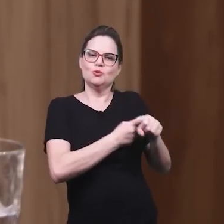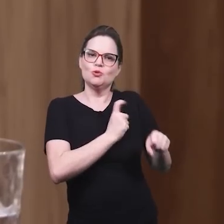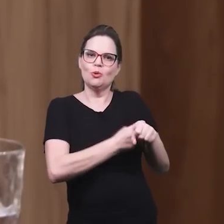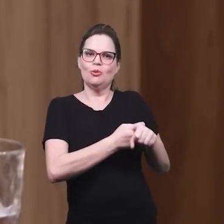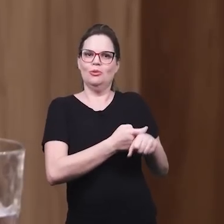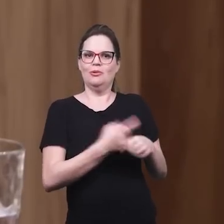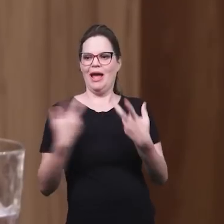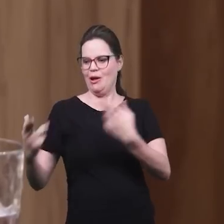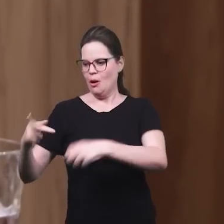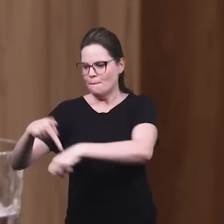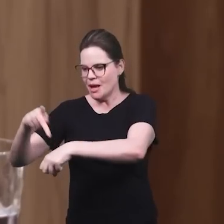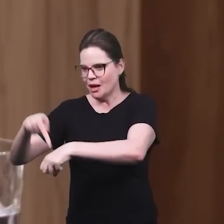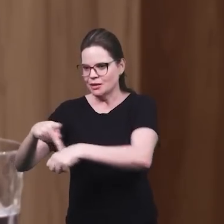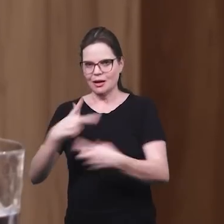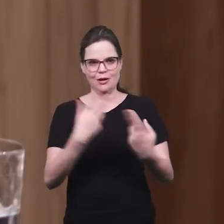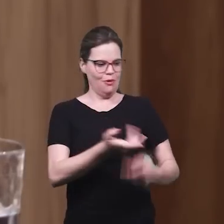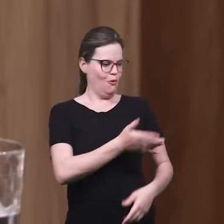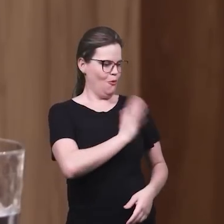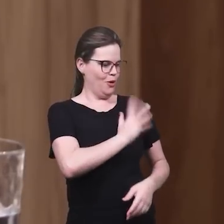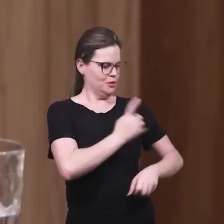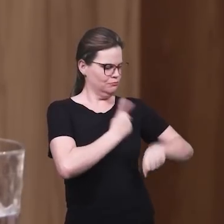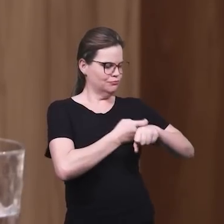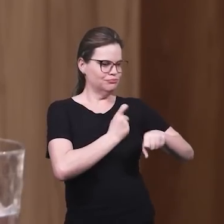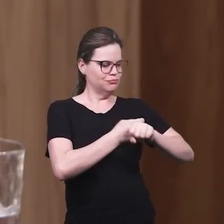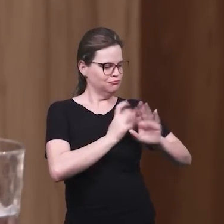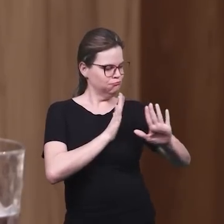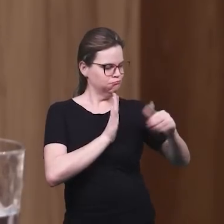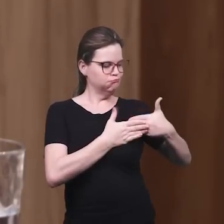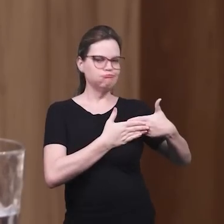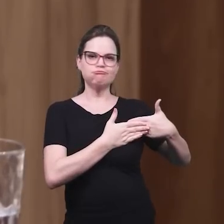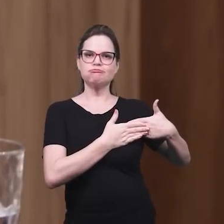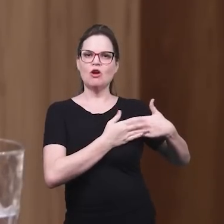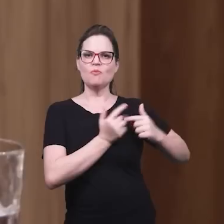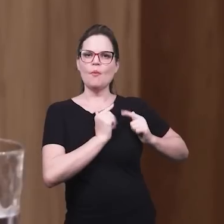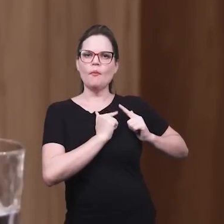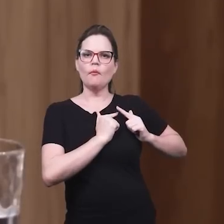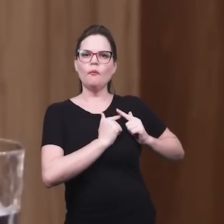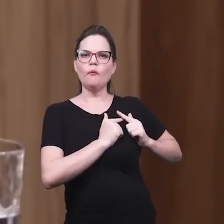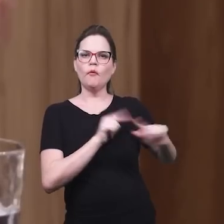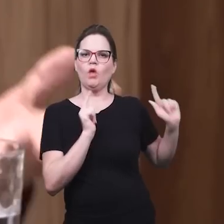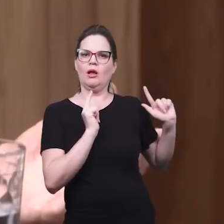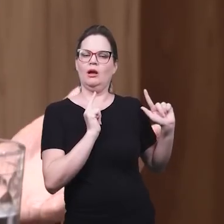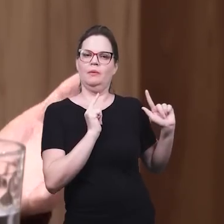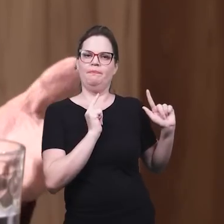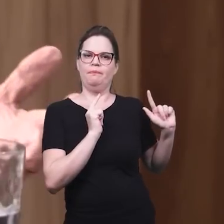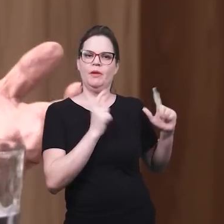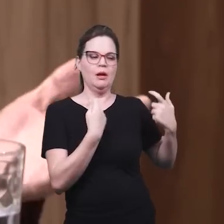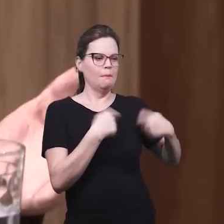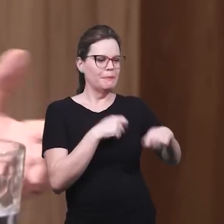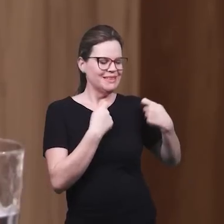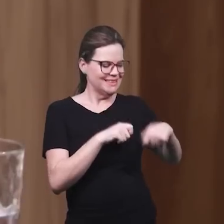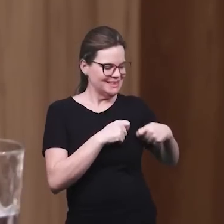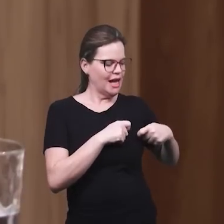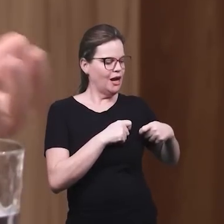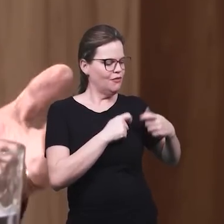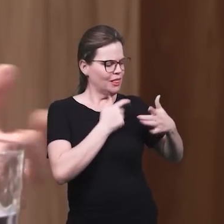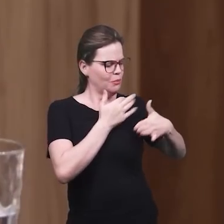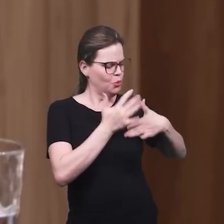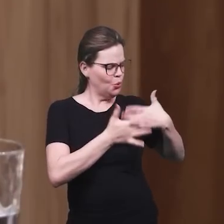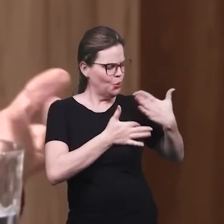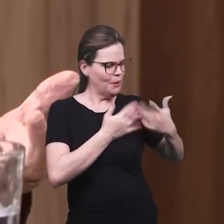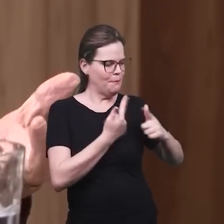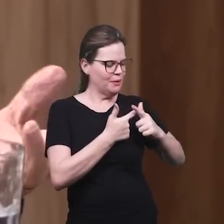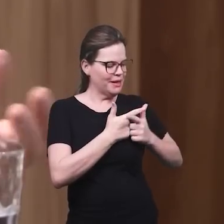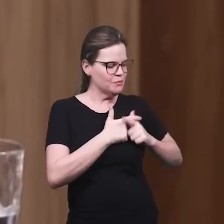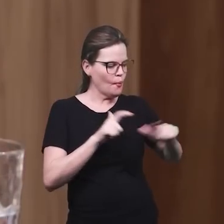de pedra. E exatamente que fala da incredulidade, né? Vazio, estava precisando de encher de alguma coisa, sedento, né?